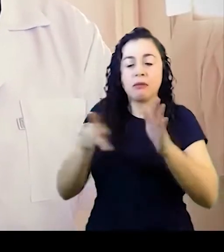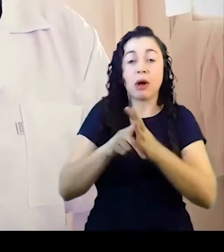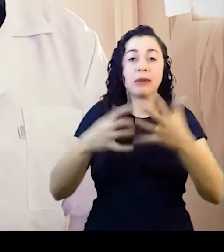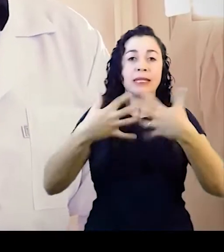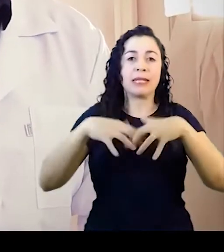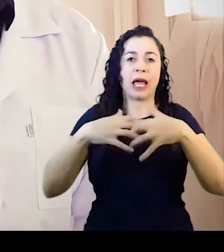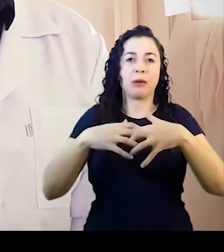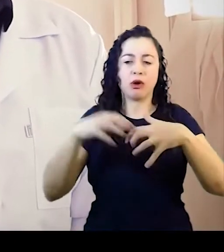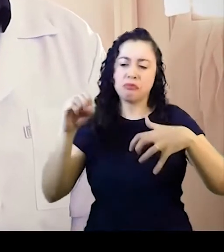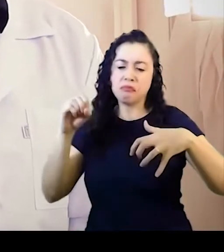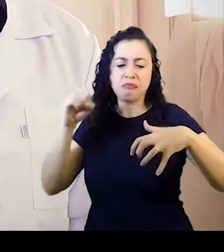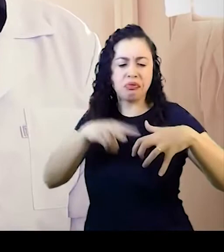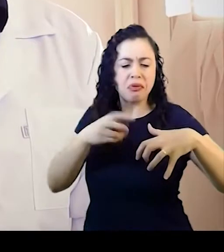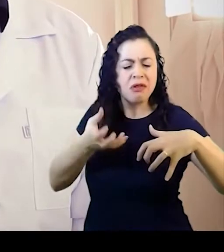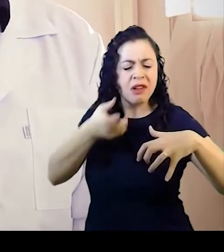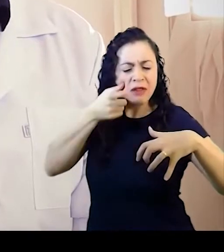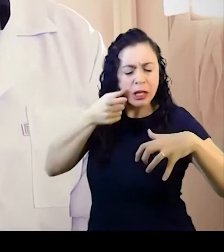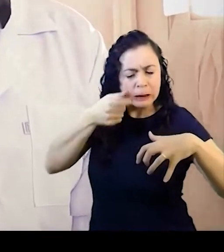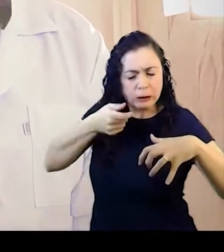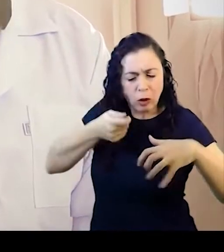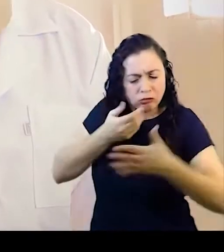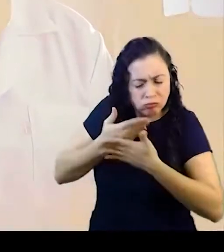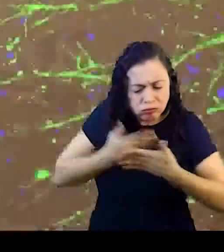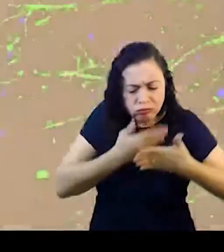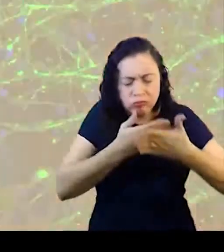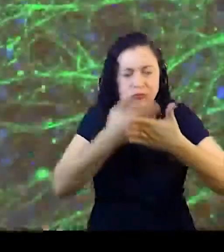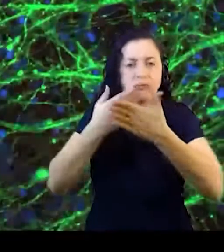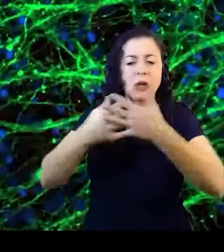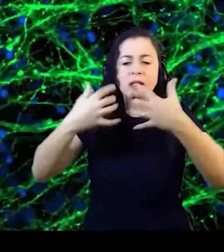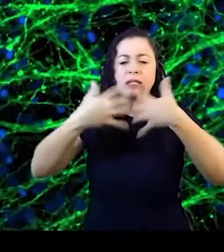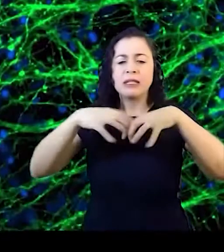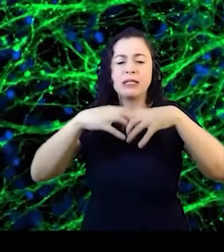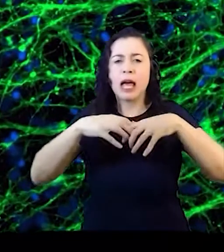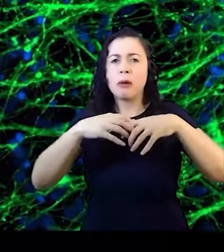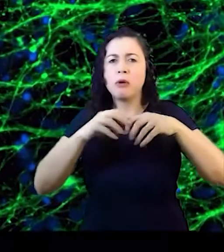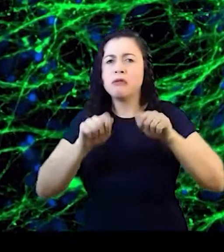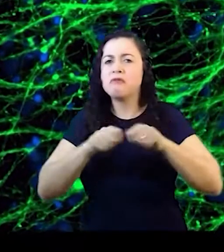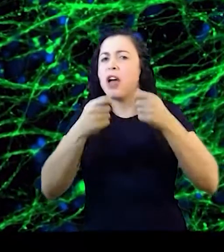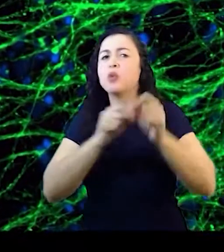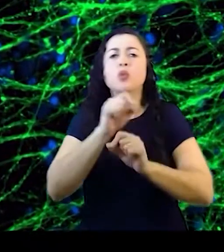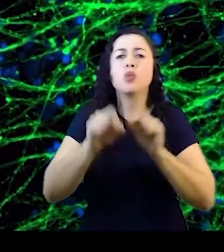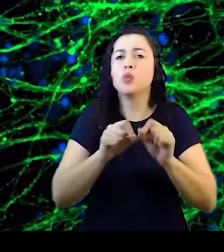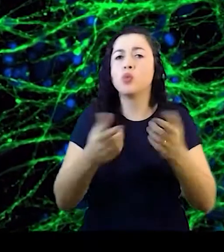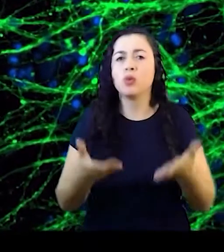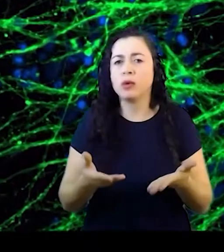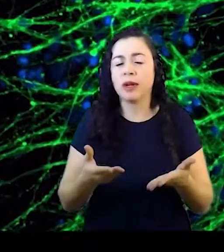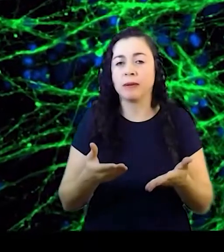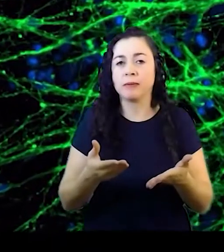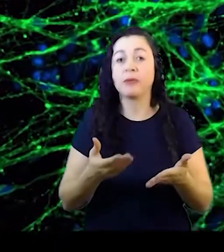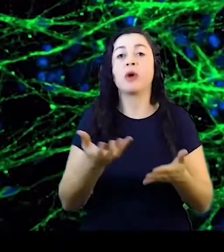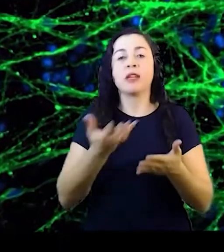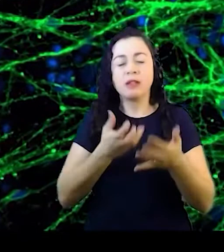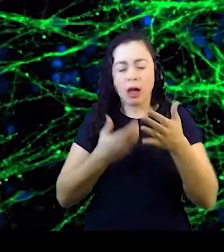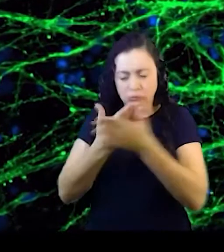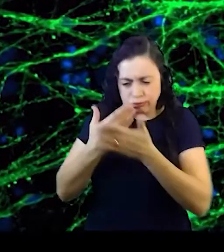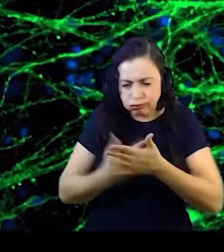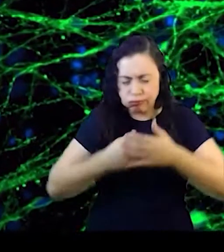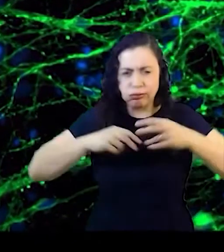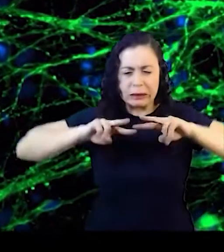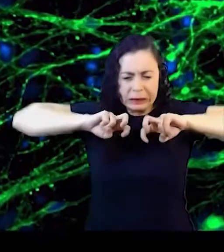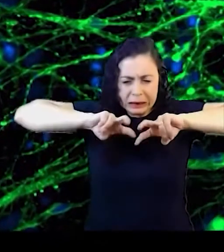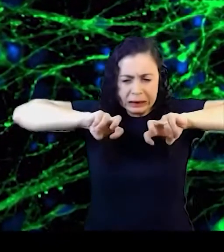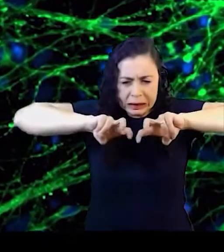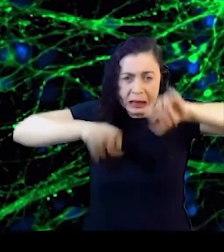no cérebro. E aí, para isso, a gente vai usar ferramentas de química analítica para ver como o vírus influencia